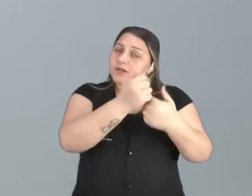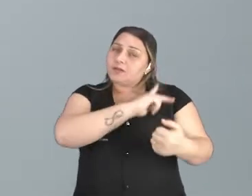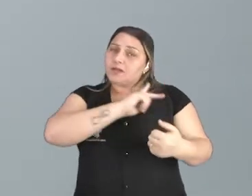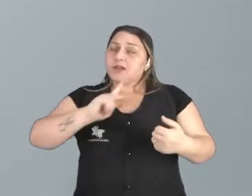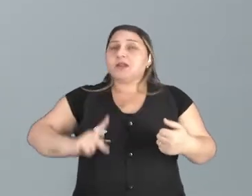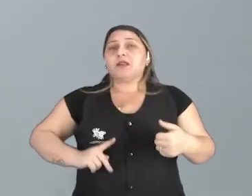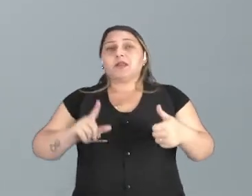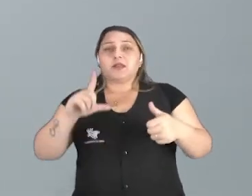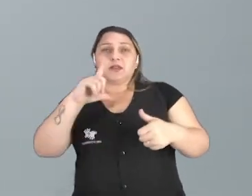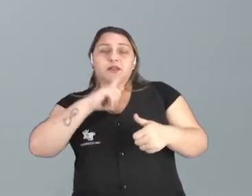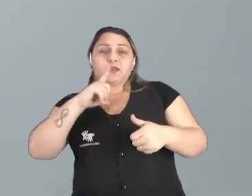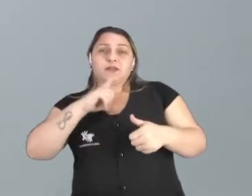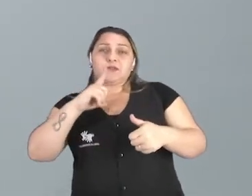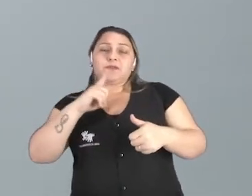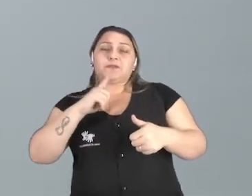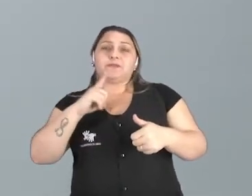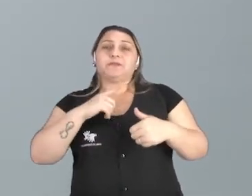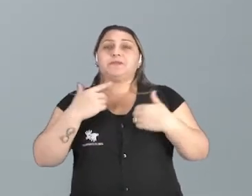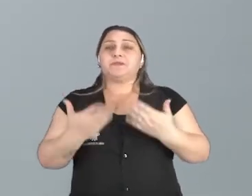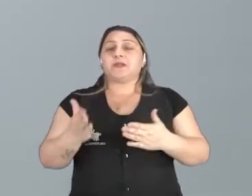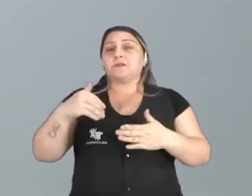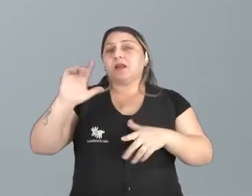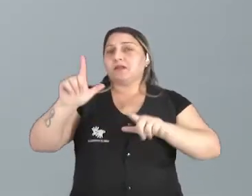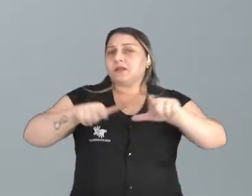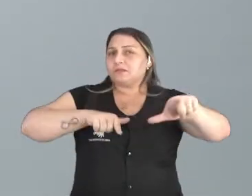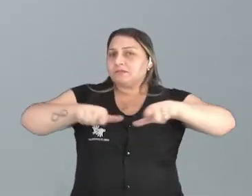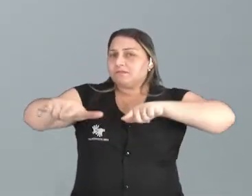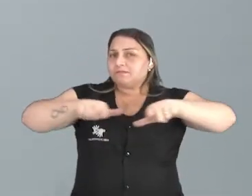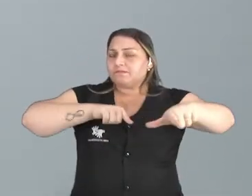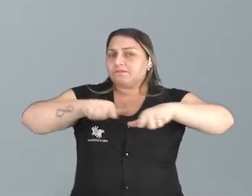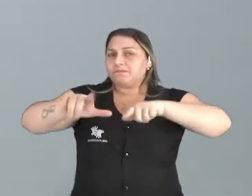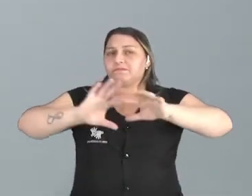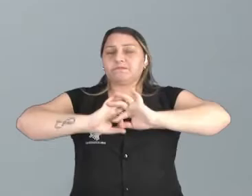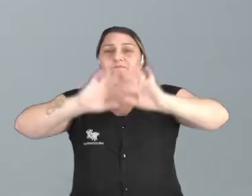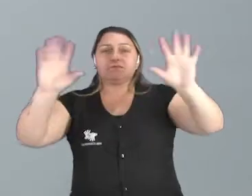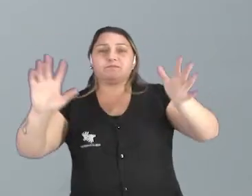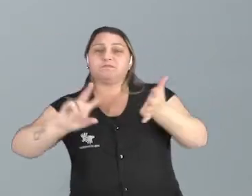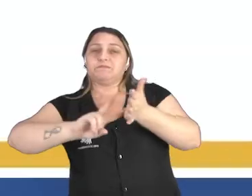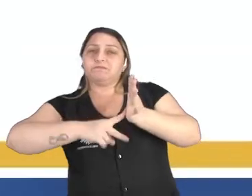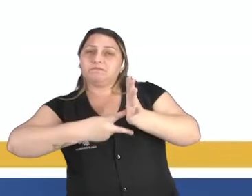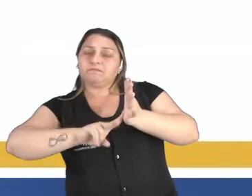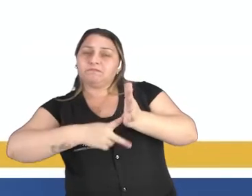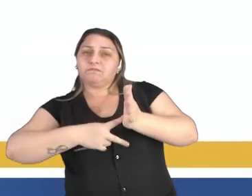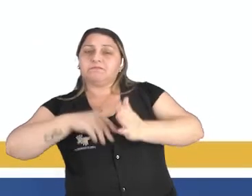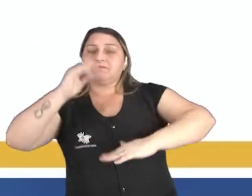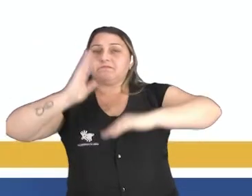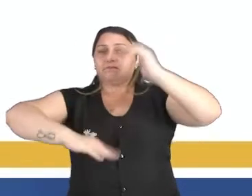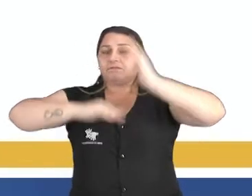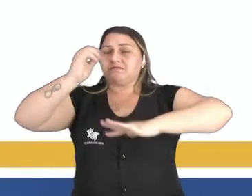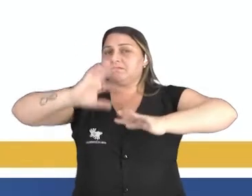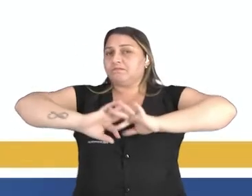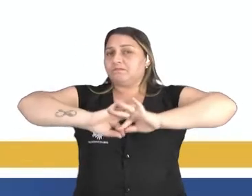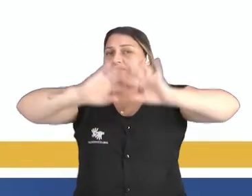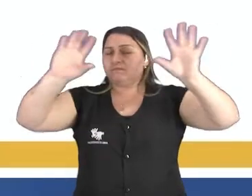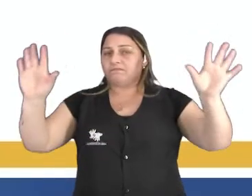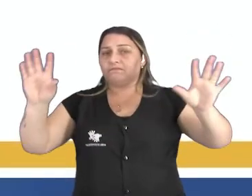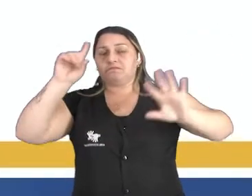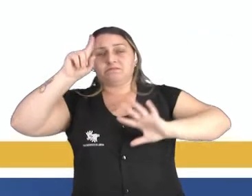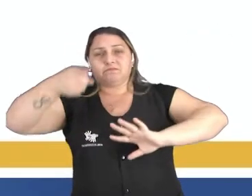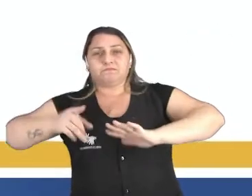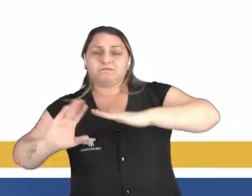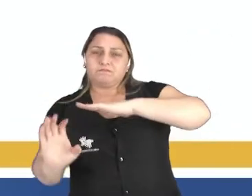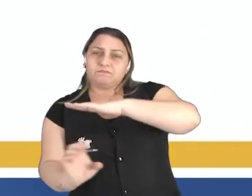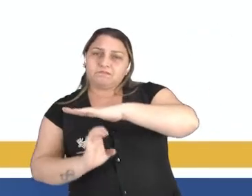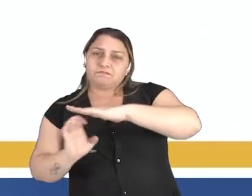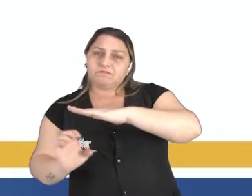tem, então, aí a questão mais dos trabalhadores, né, os líderes sindicalistas, né, os profissionais liberais, pequenos empresários,